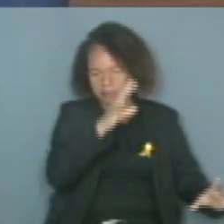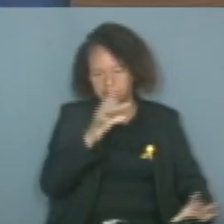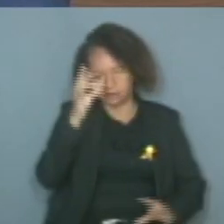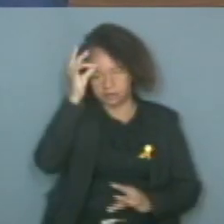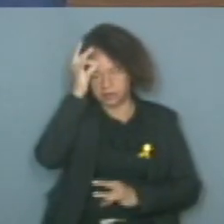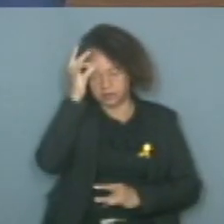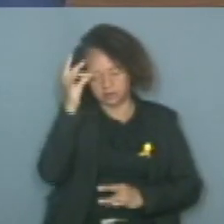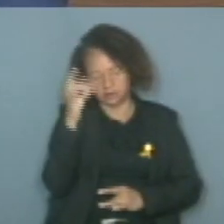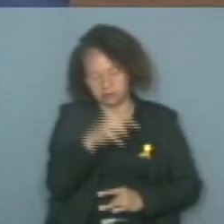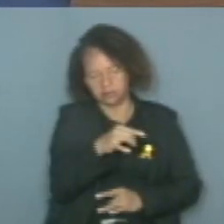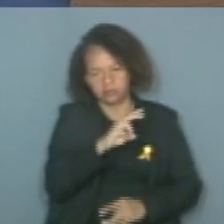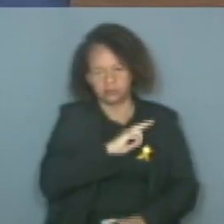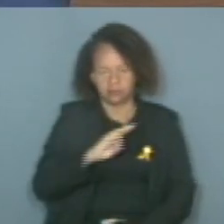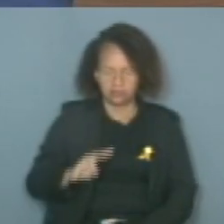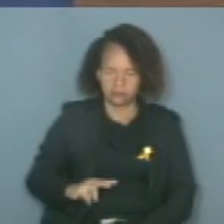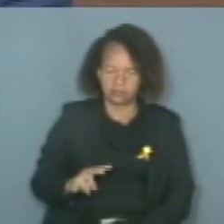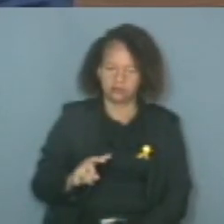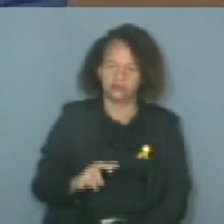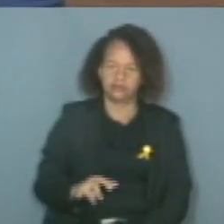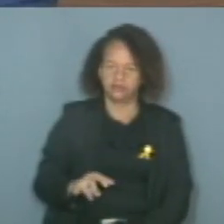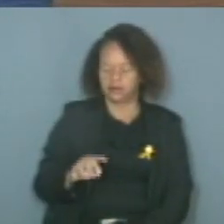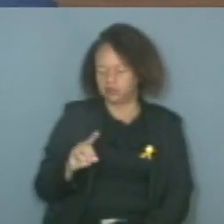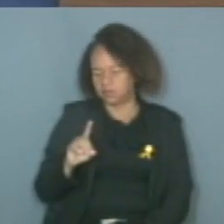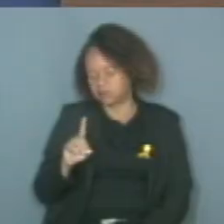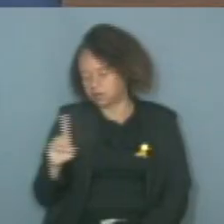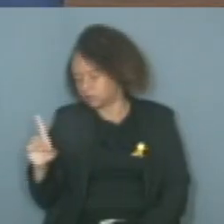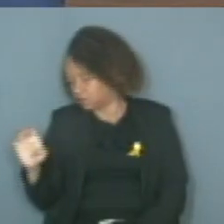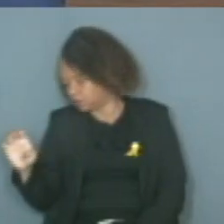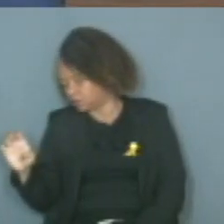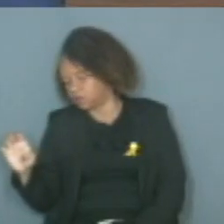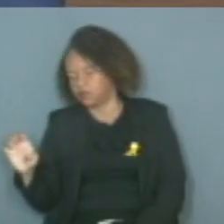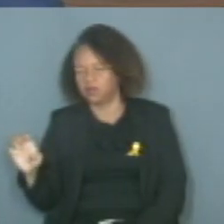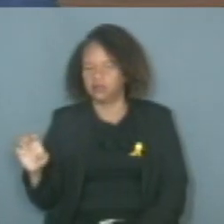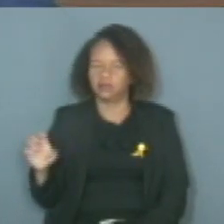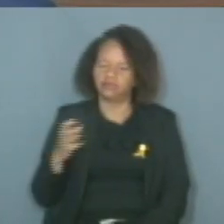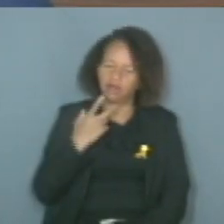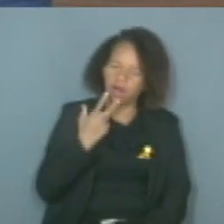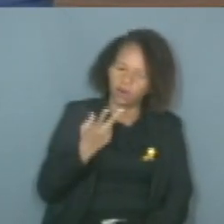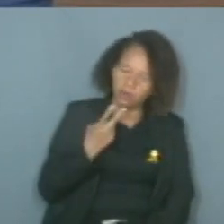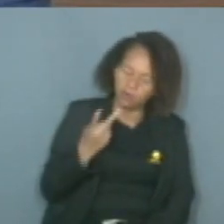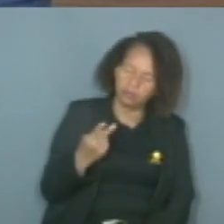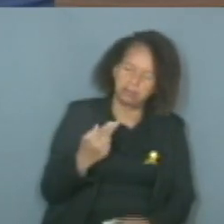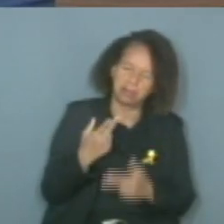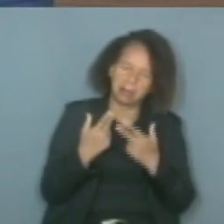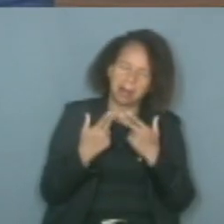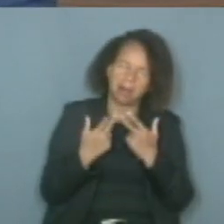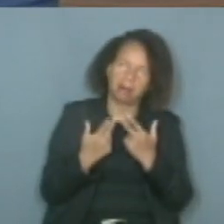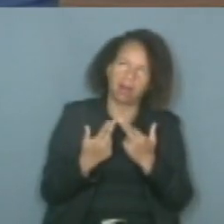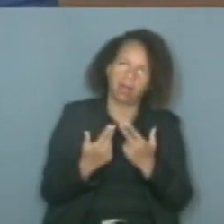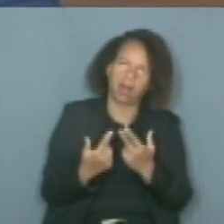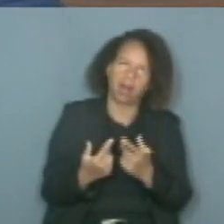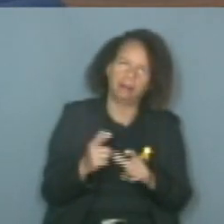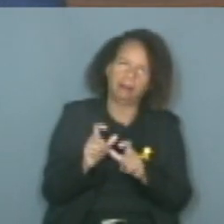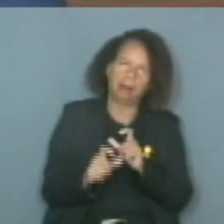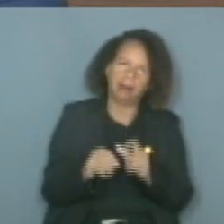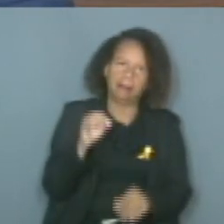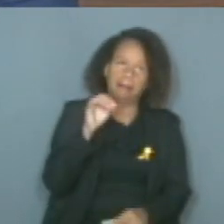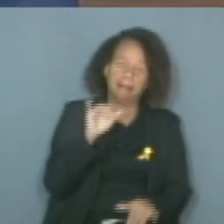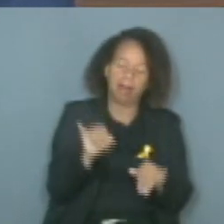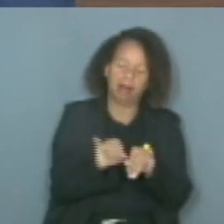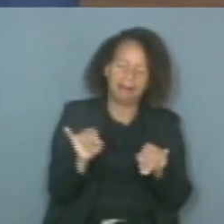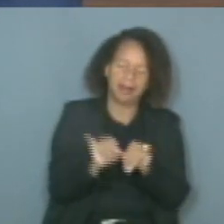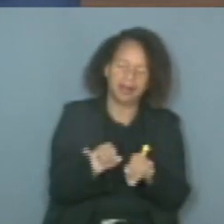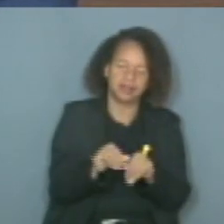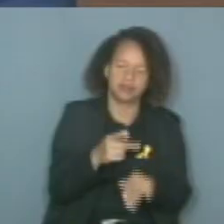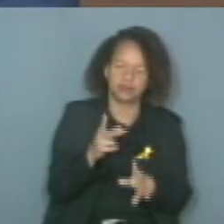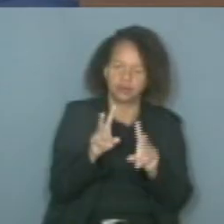partear vereadores da esquerda, que falou tanta baboseira